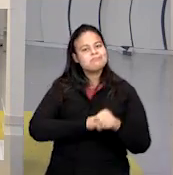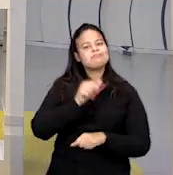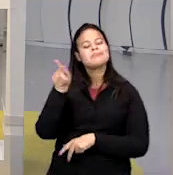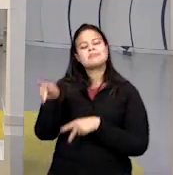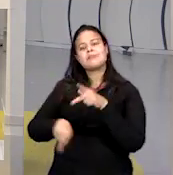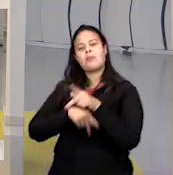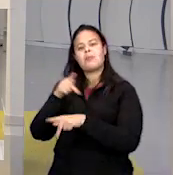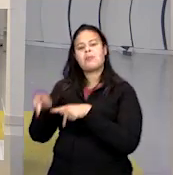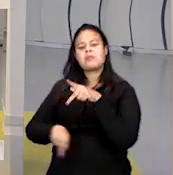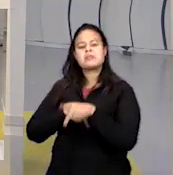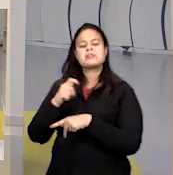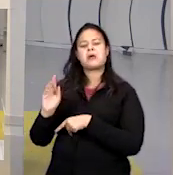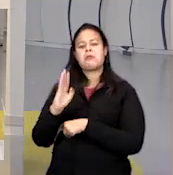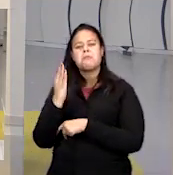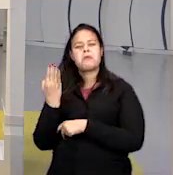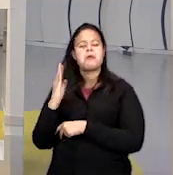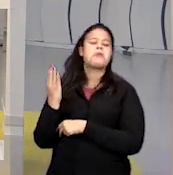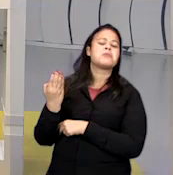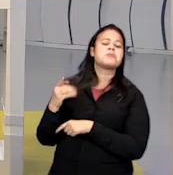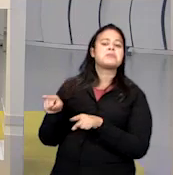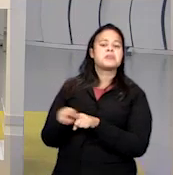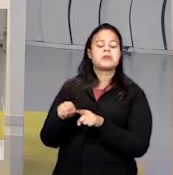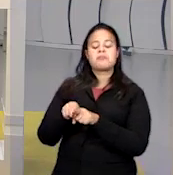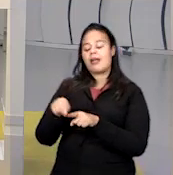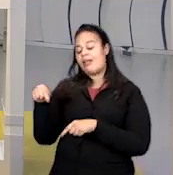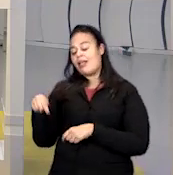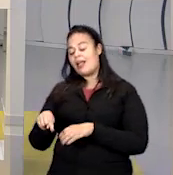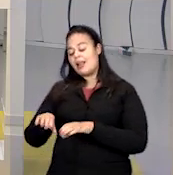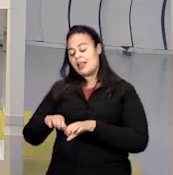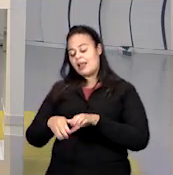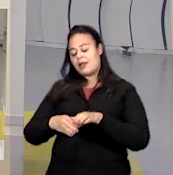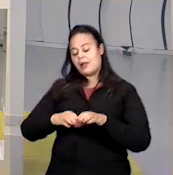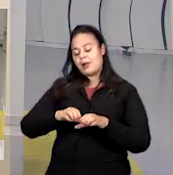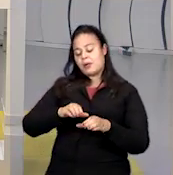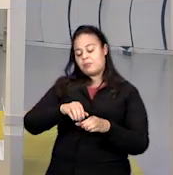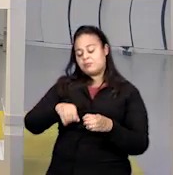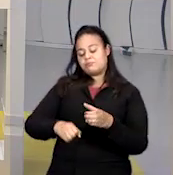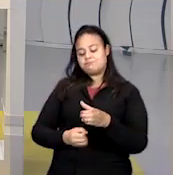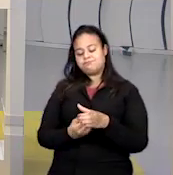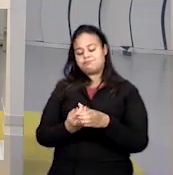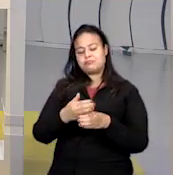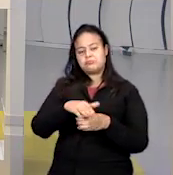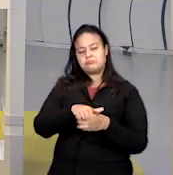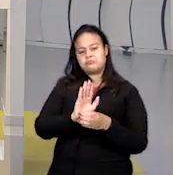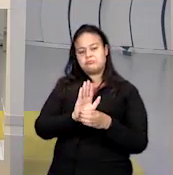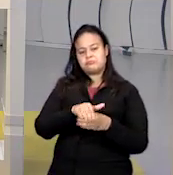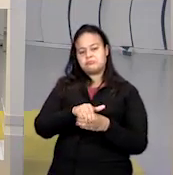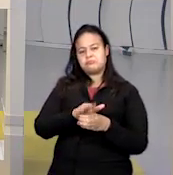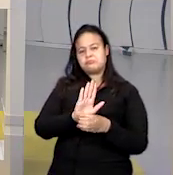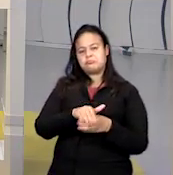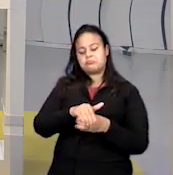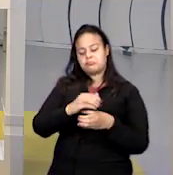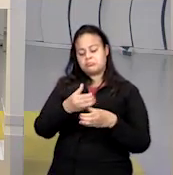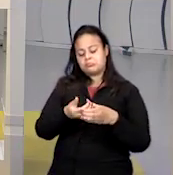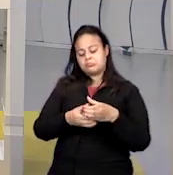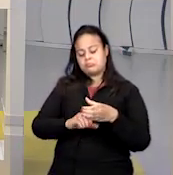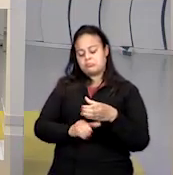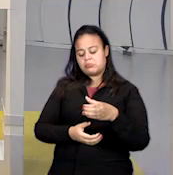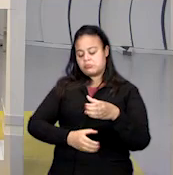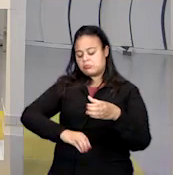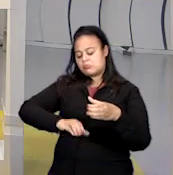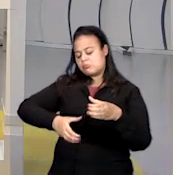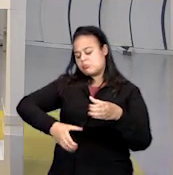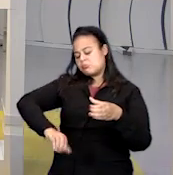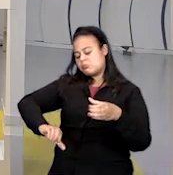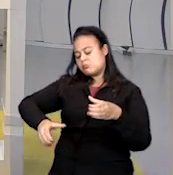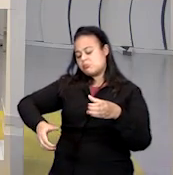ali, biológicas, que vivem ali dentro daquele corpo aquático, né, corpo de água, e também